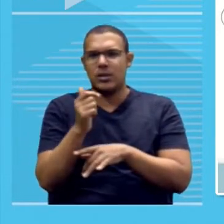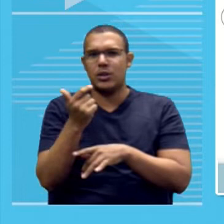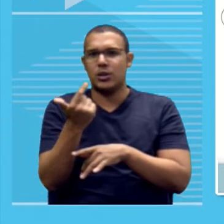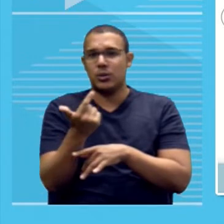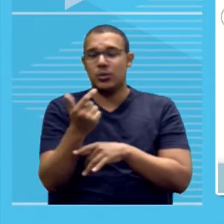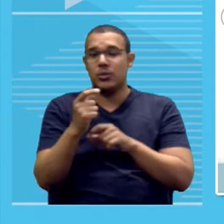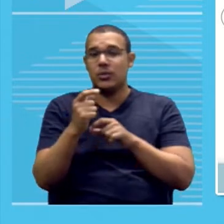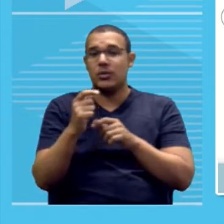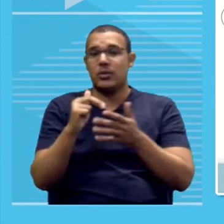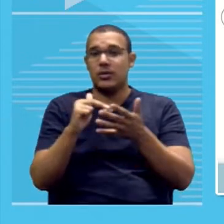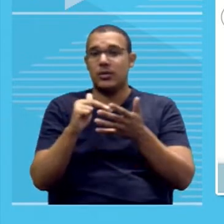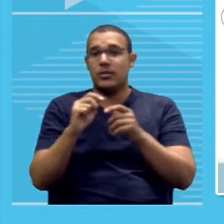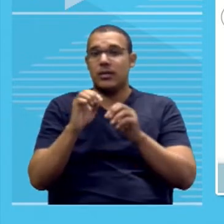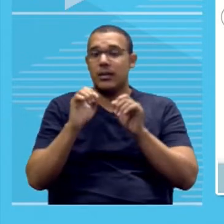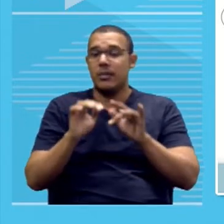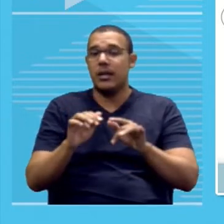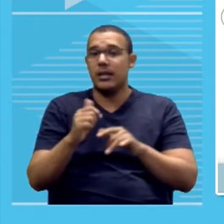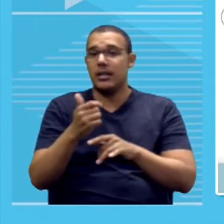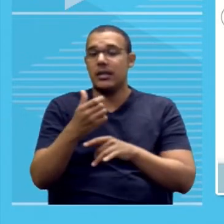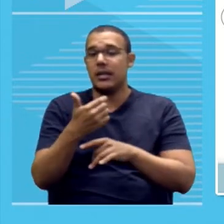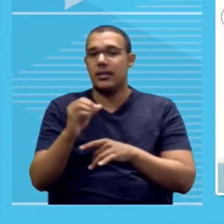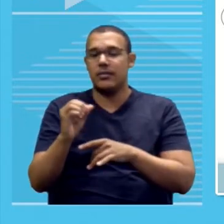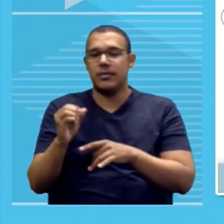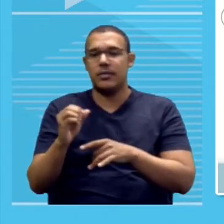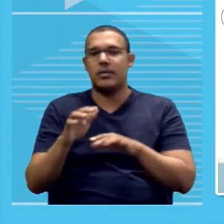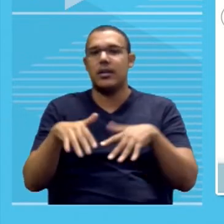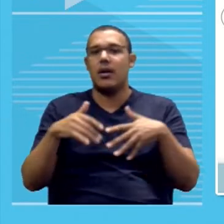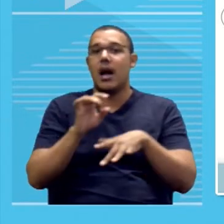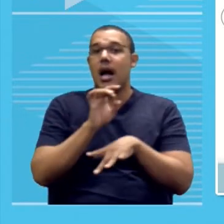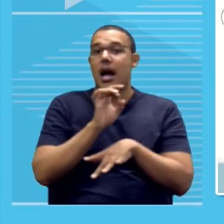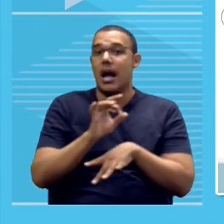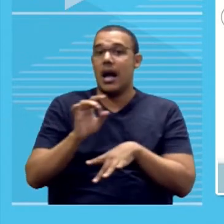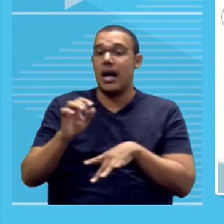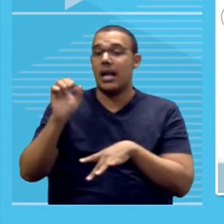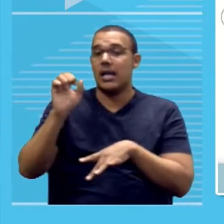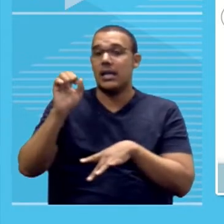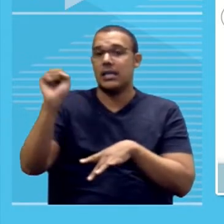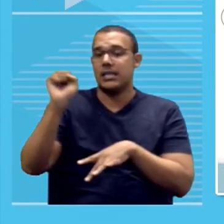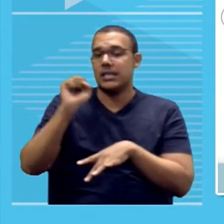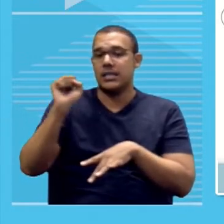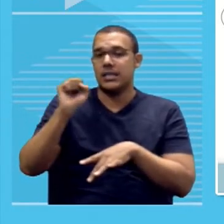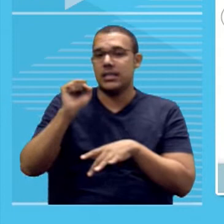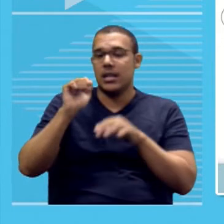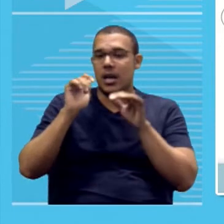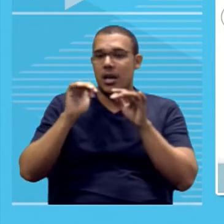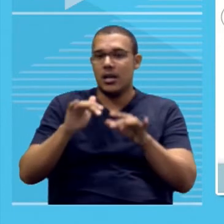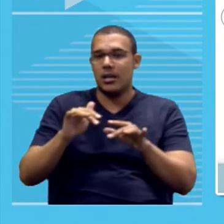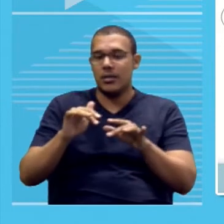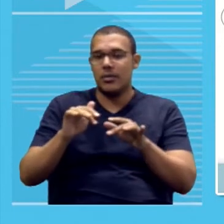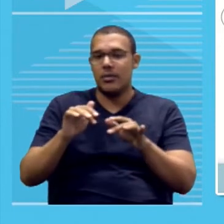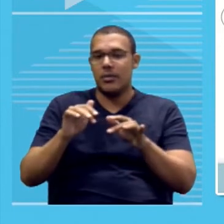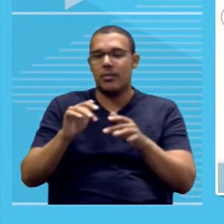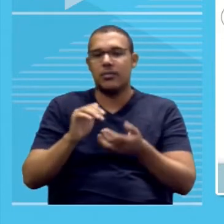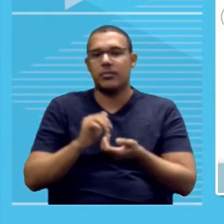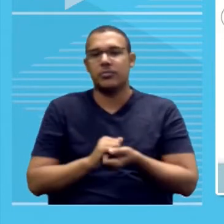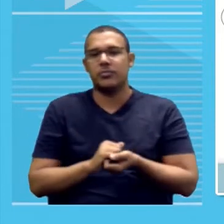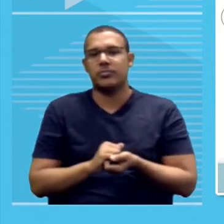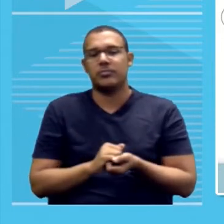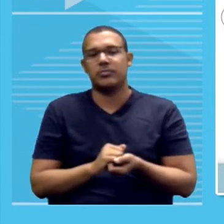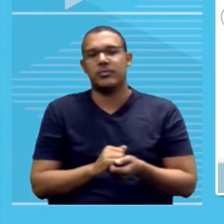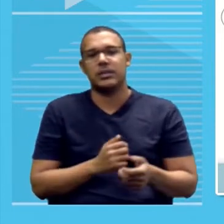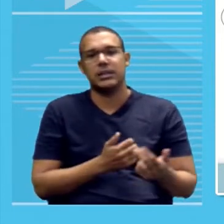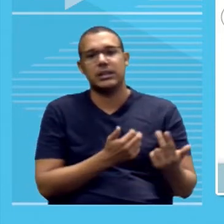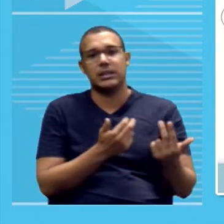liberou 120 de energia. Então, a cada segundo que eu fico ligado, eu libero uma taxação fixa igual